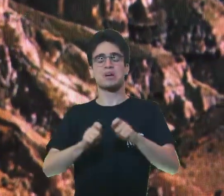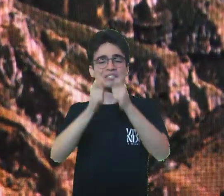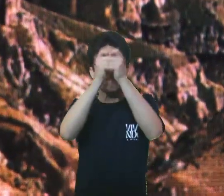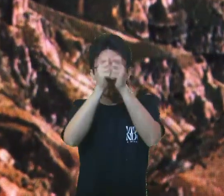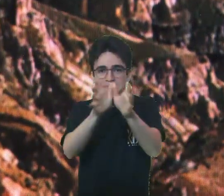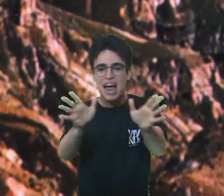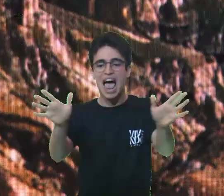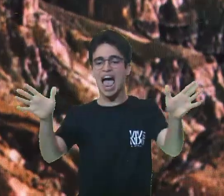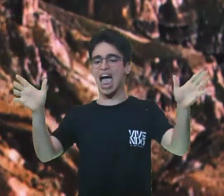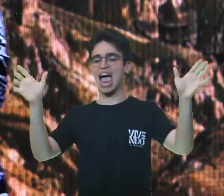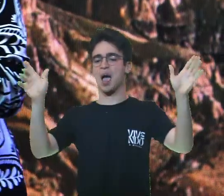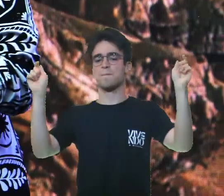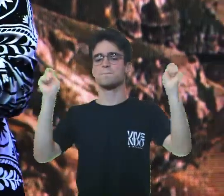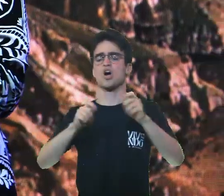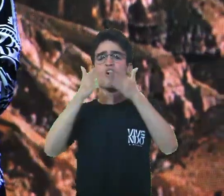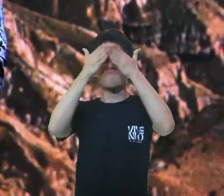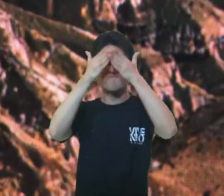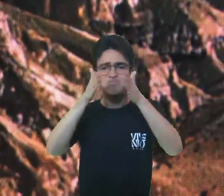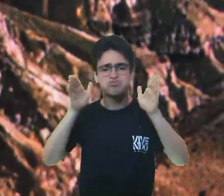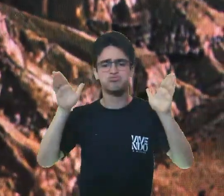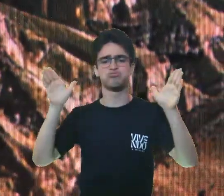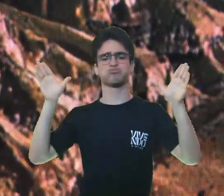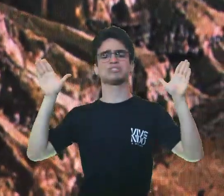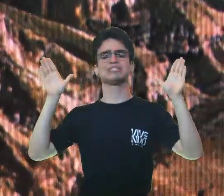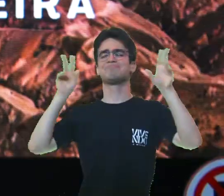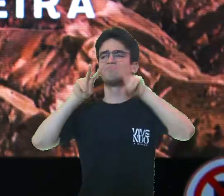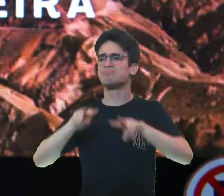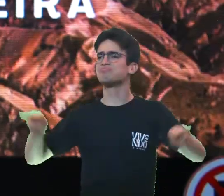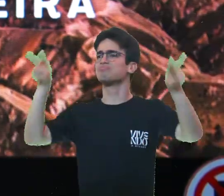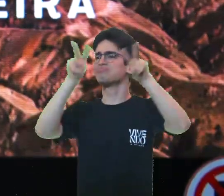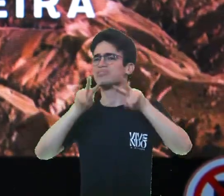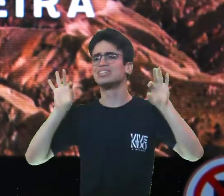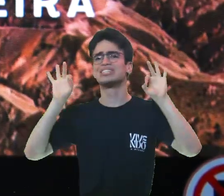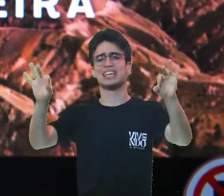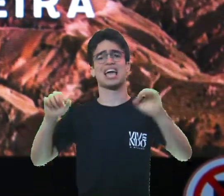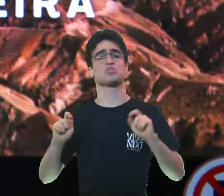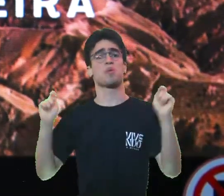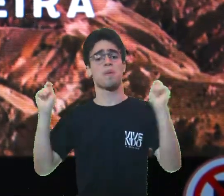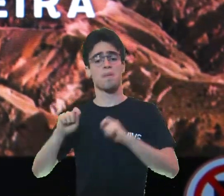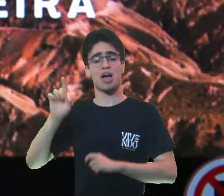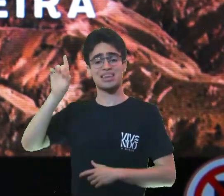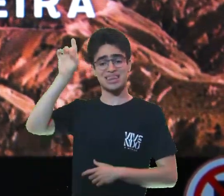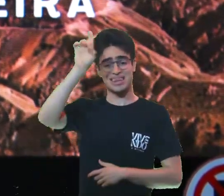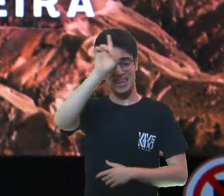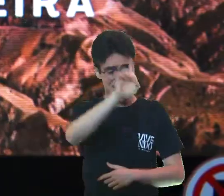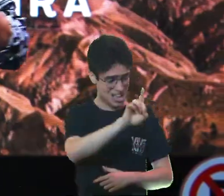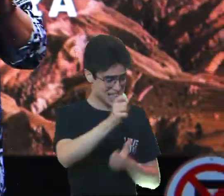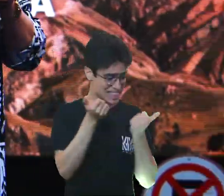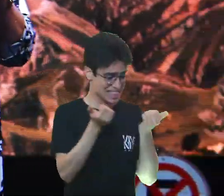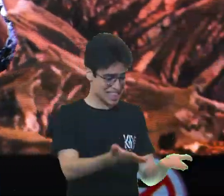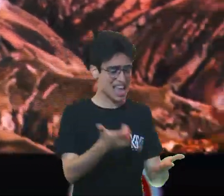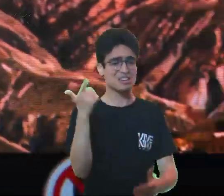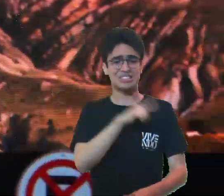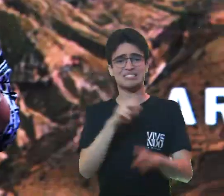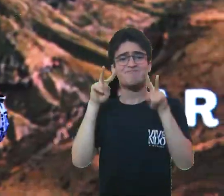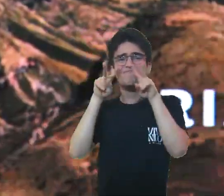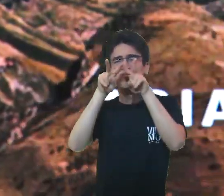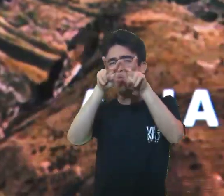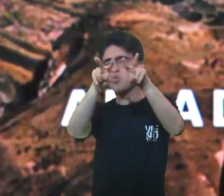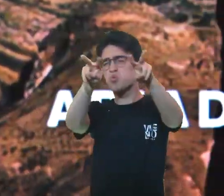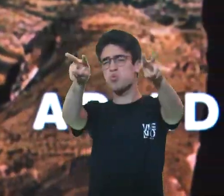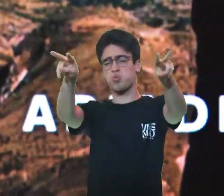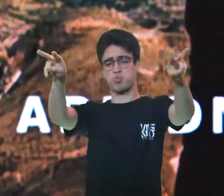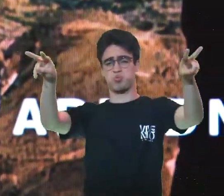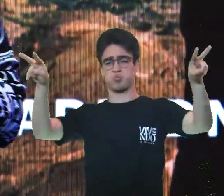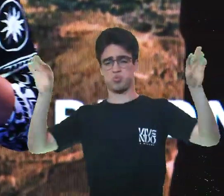olhar, amplia o seu olhar. Permita que Deus estique o seu olhar. Sabe o que isso